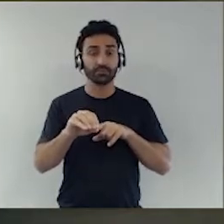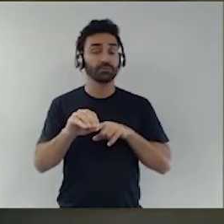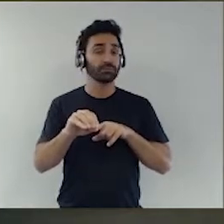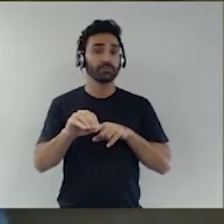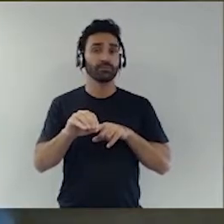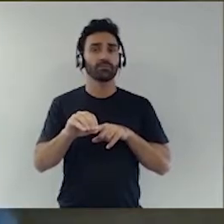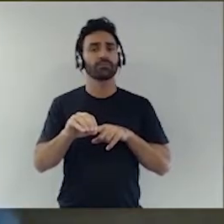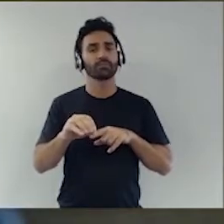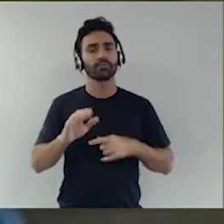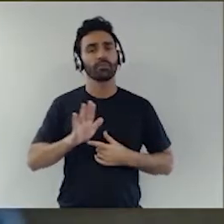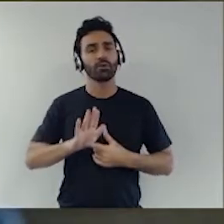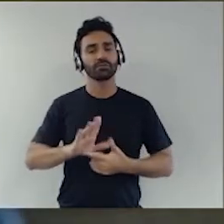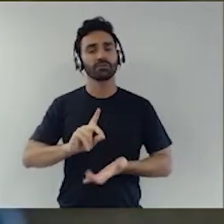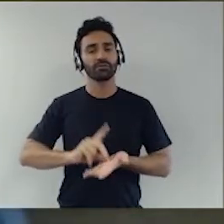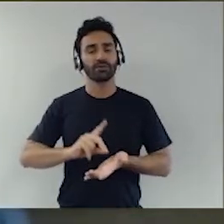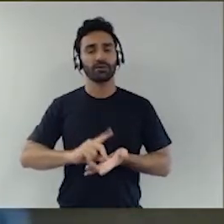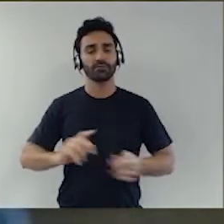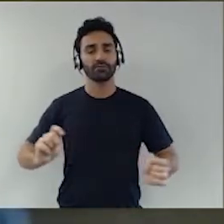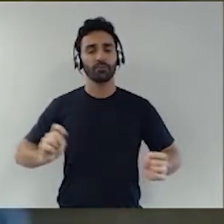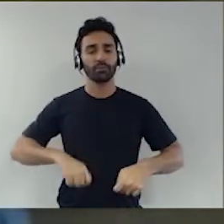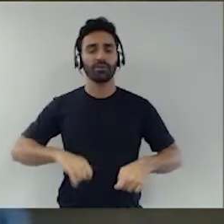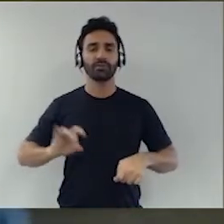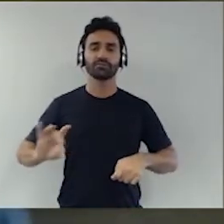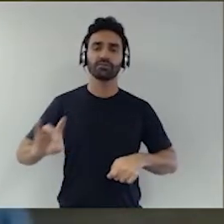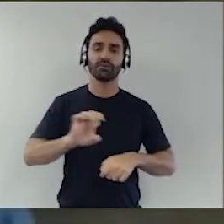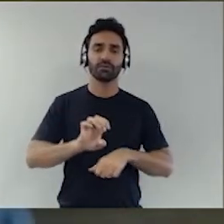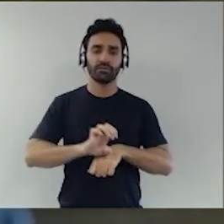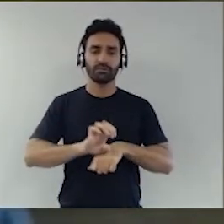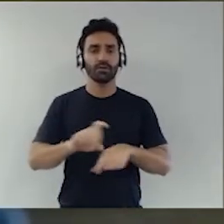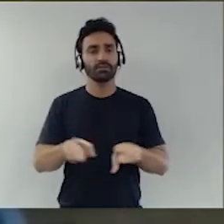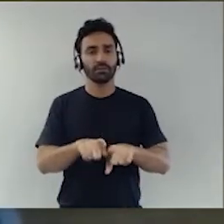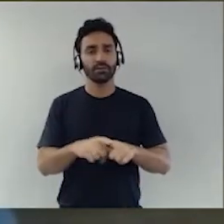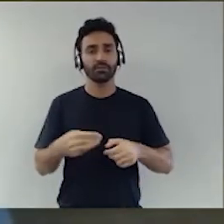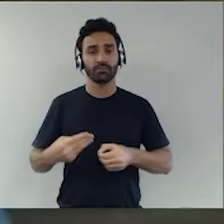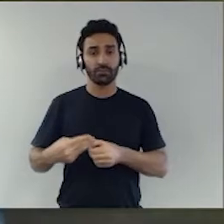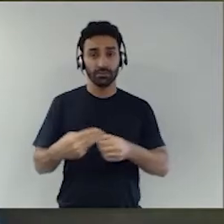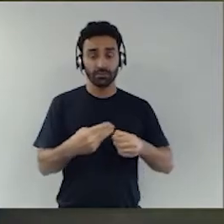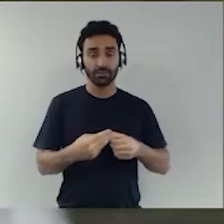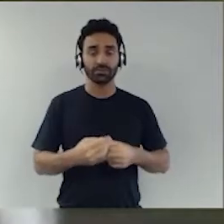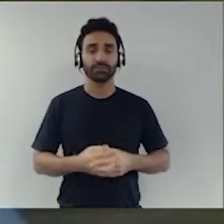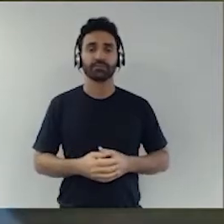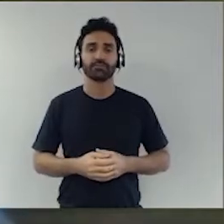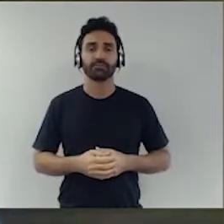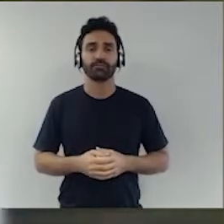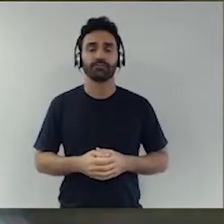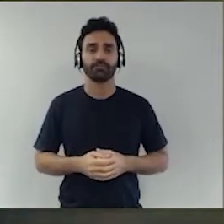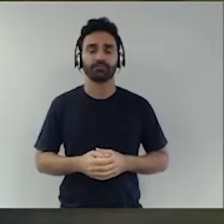reafirmando a competência dos estados e dos municípios. Inclusive,